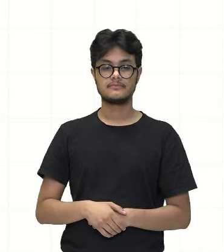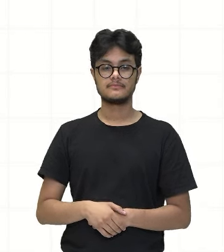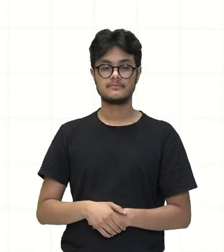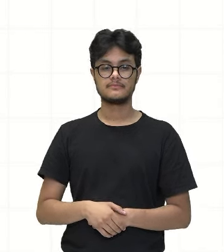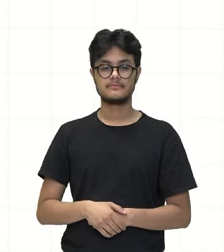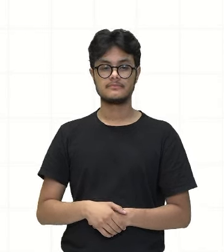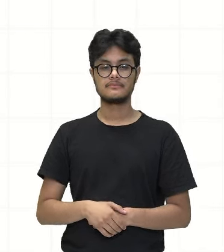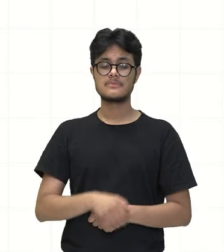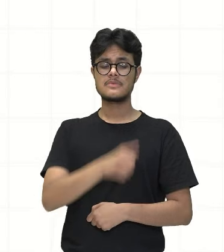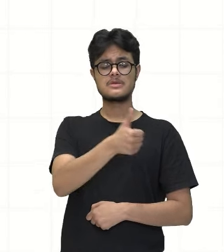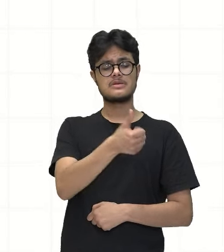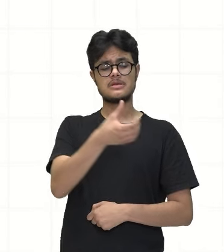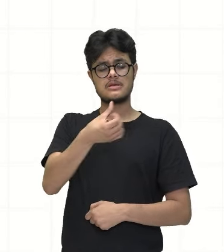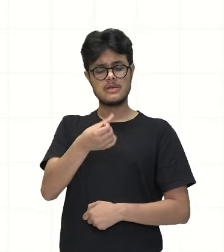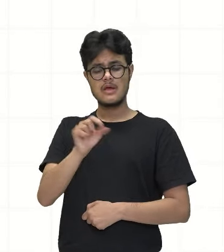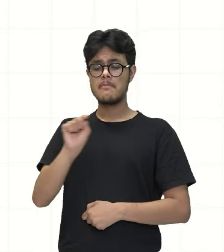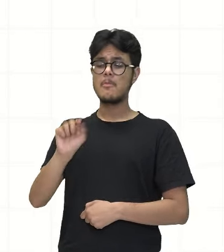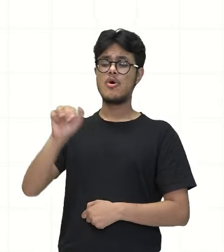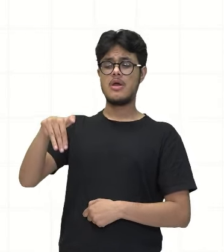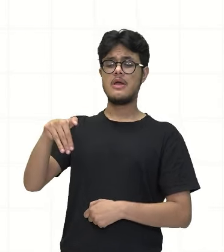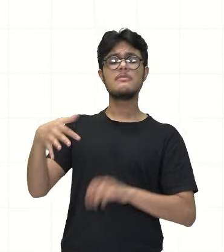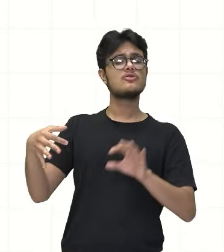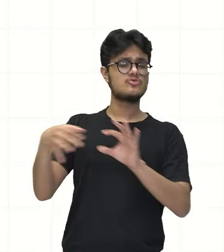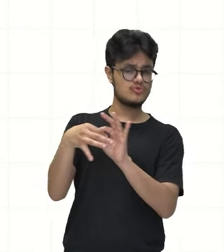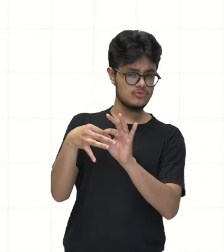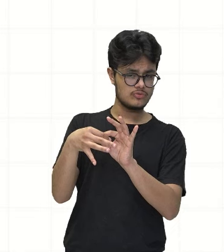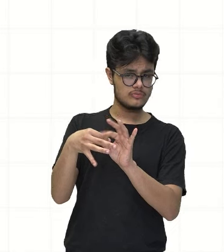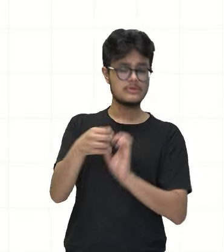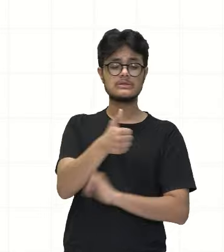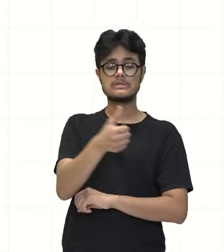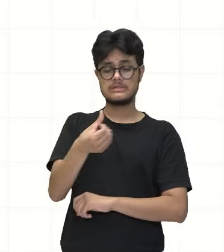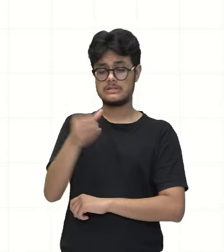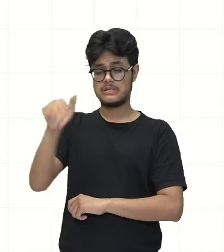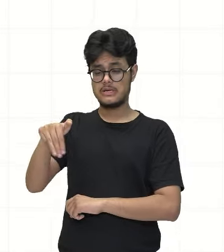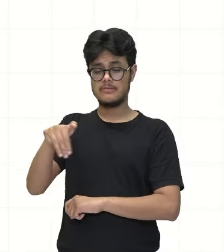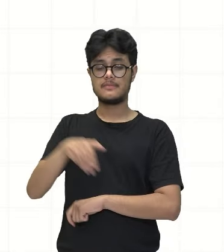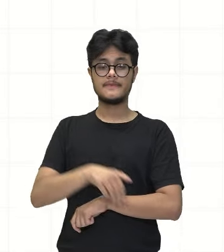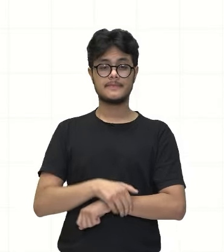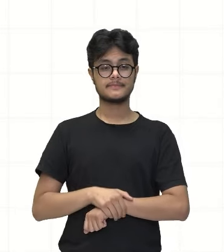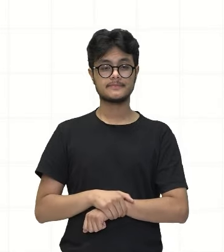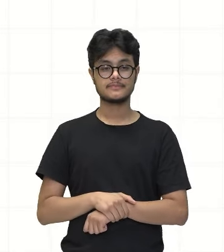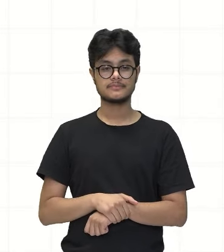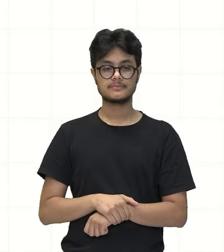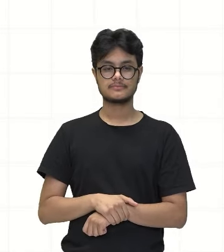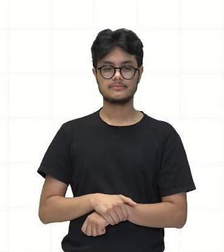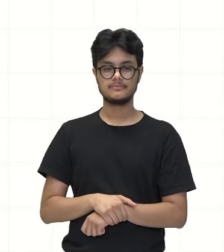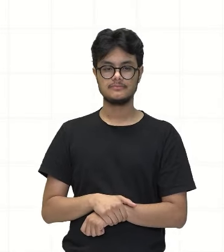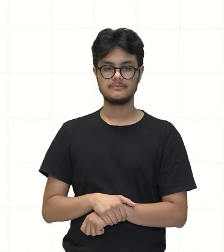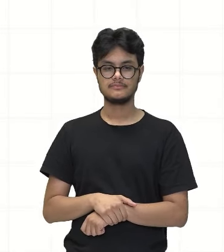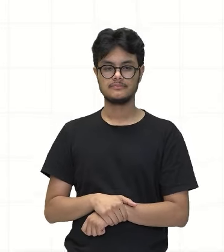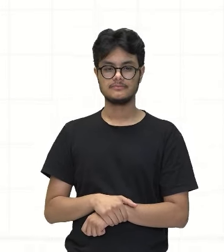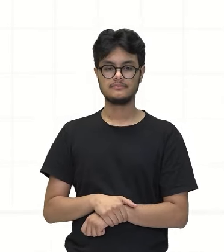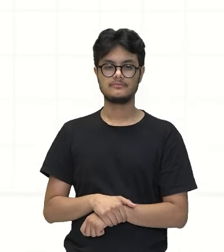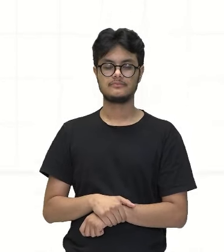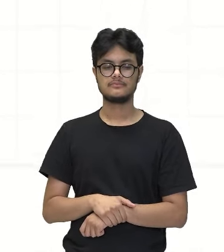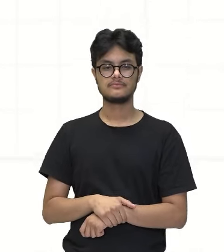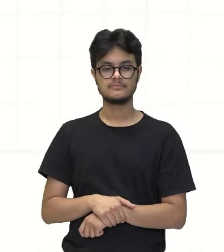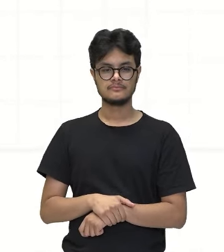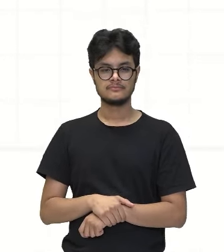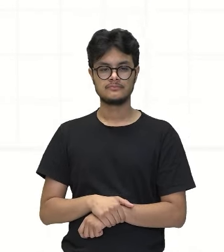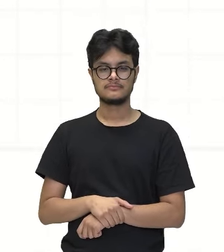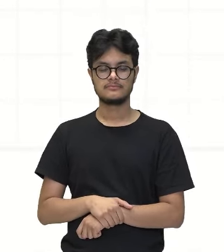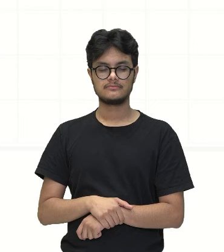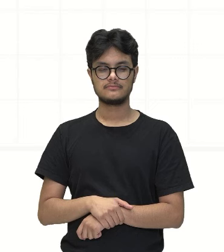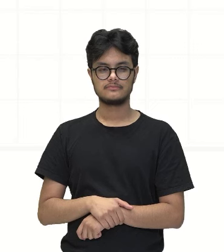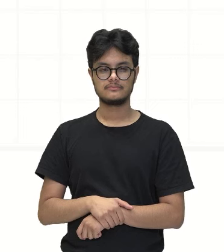16 vezes M, eu junto, né? 16M. 16 vezes M é 16M. Então, agora tenho